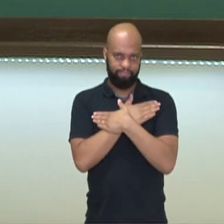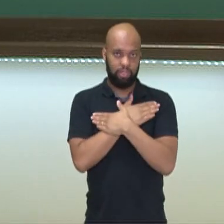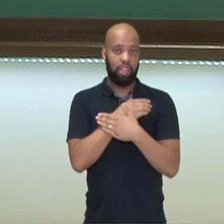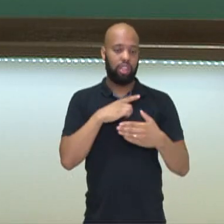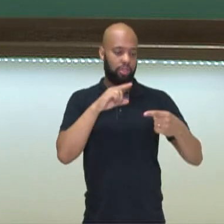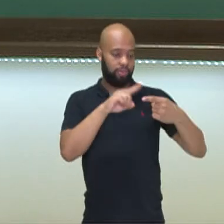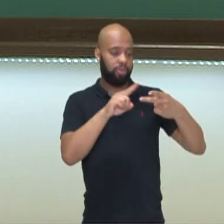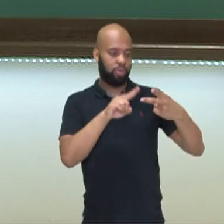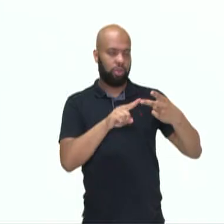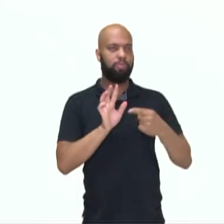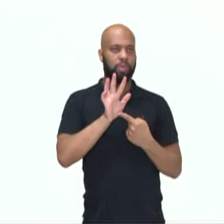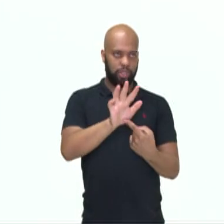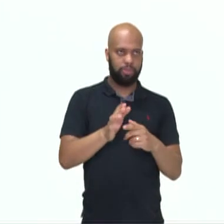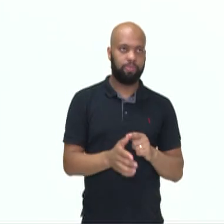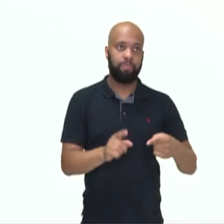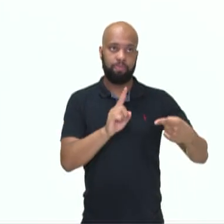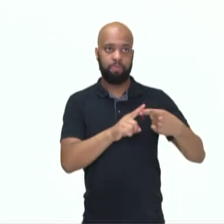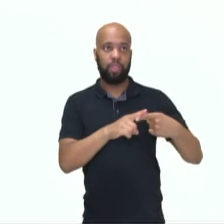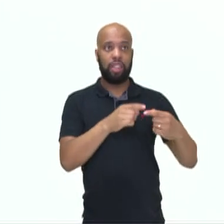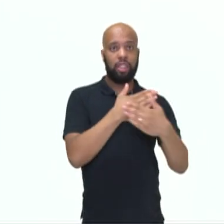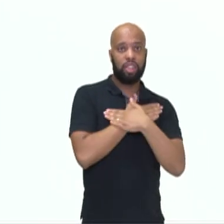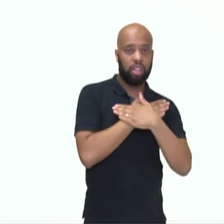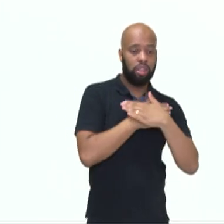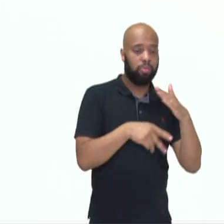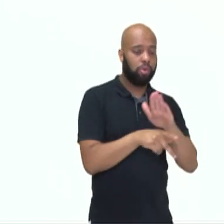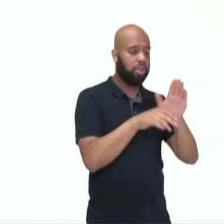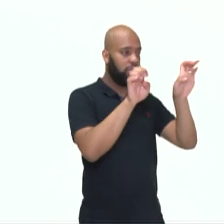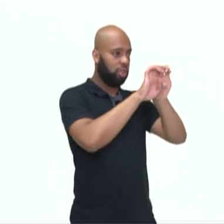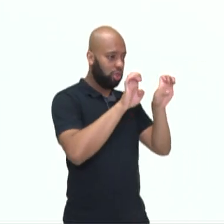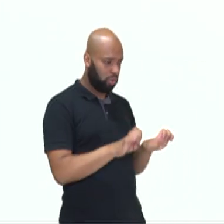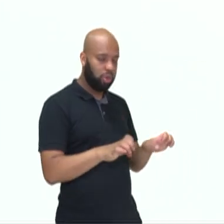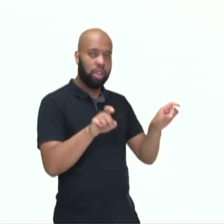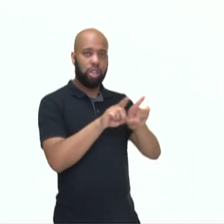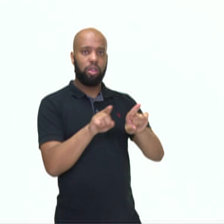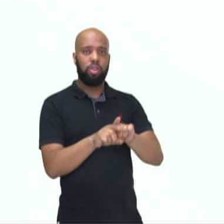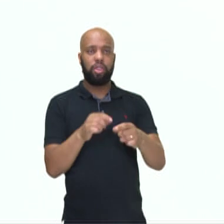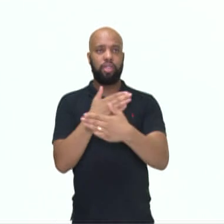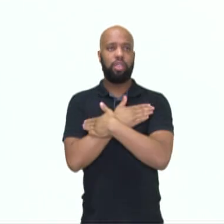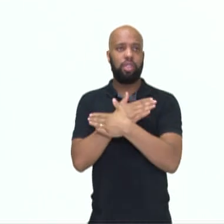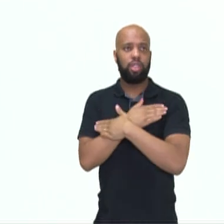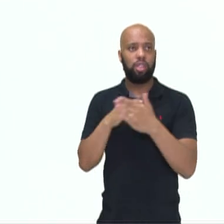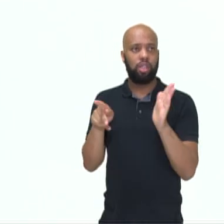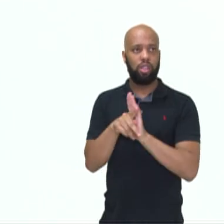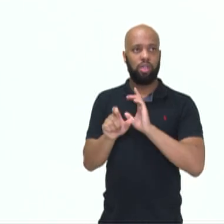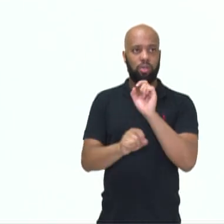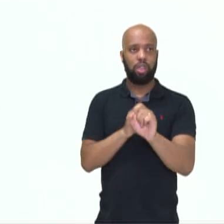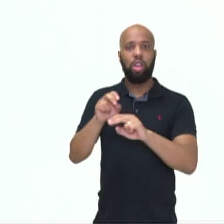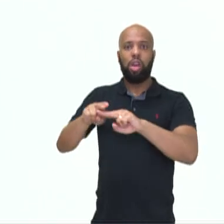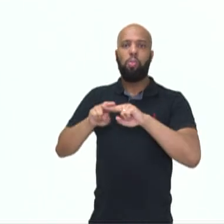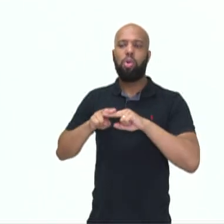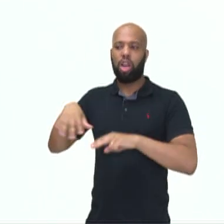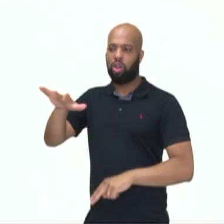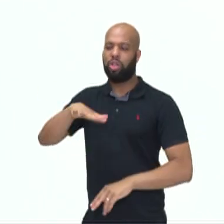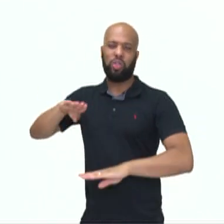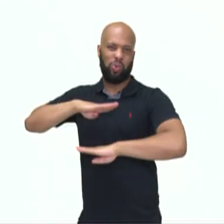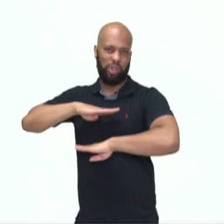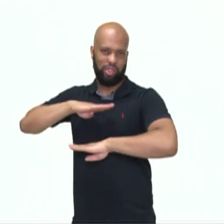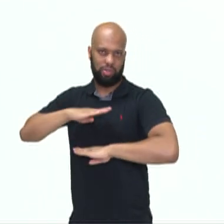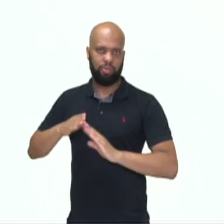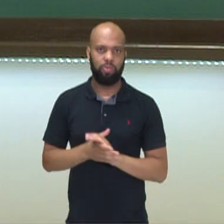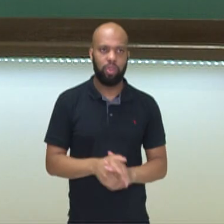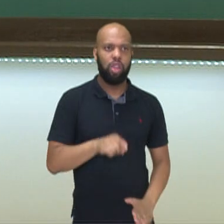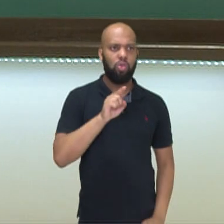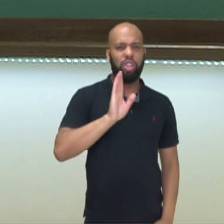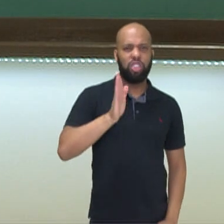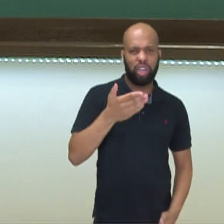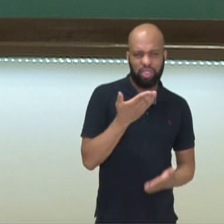dois citados, que é o desemprego estrutural e o desemprego conjuntural. Você já assistiu aquele filme